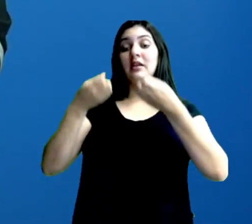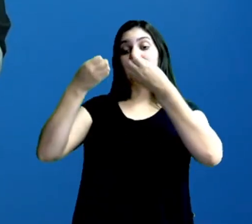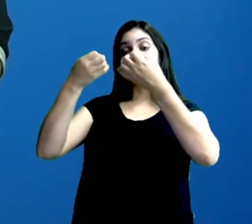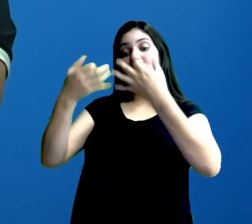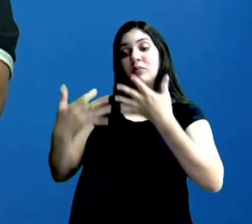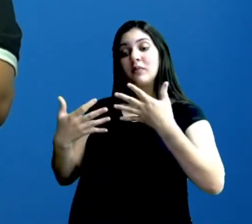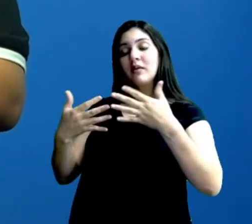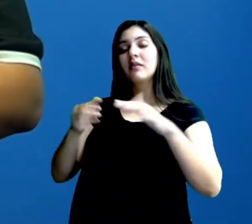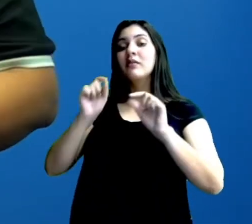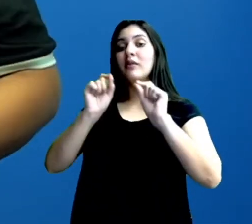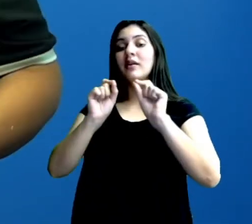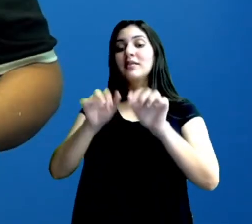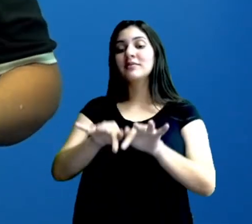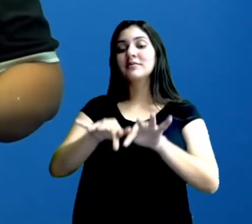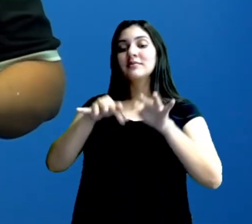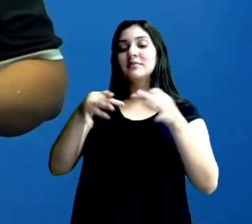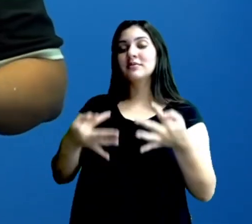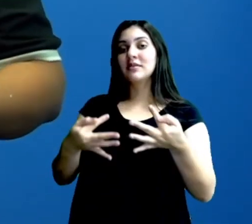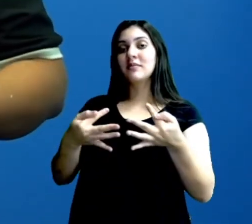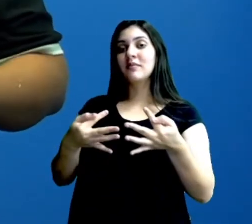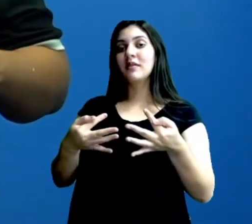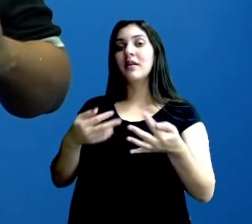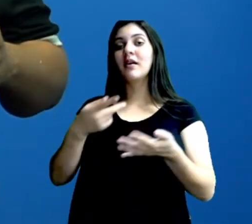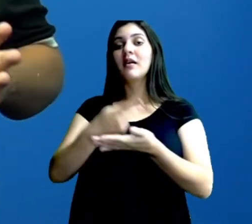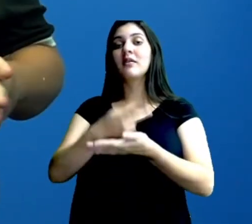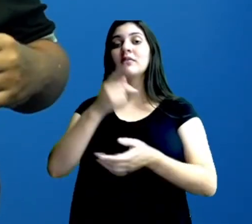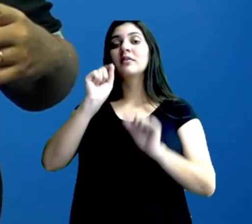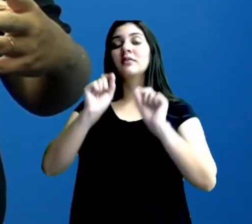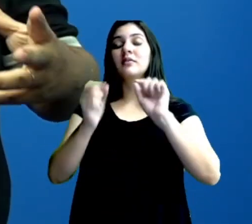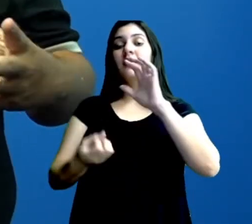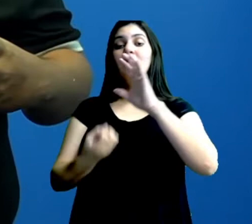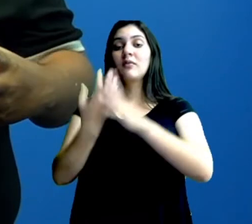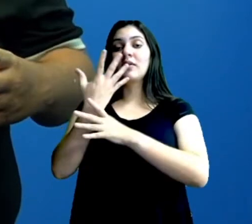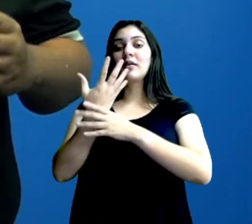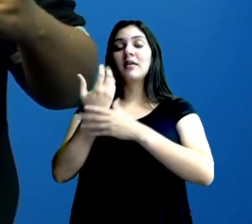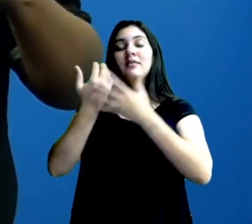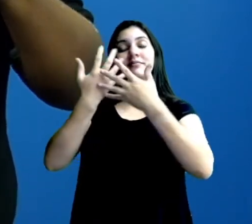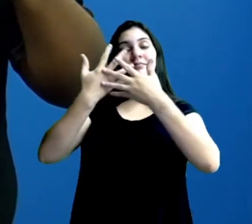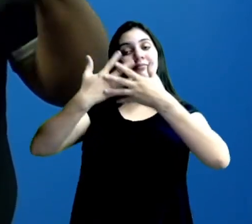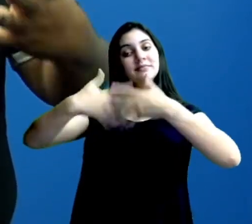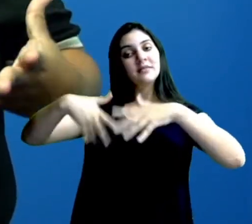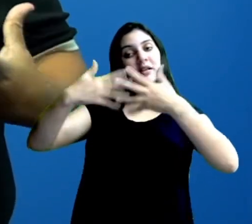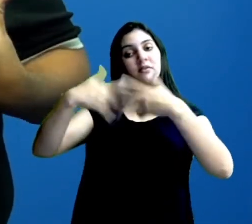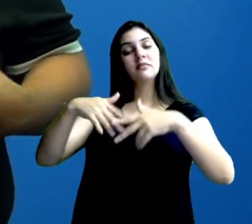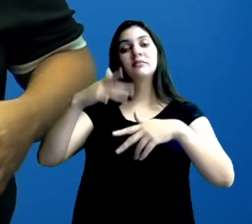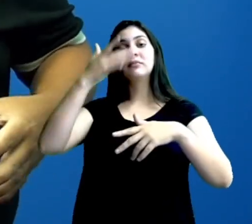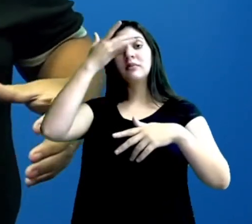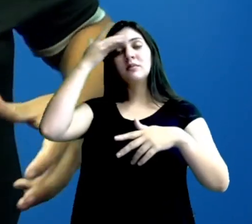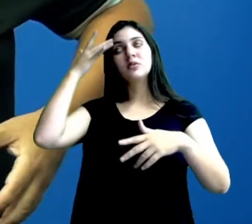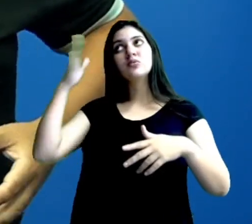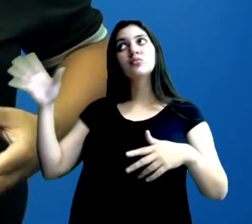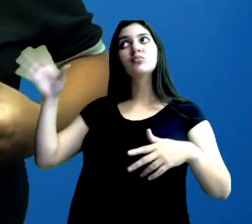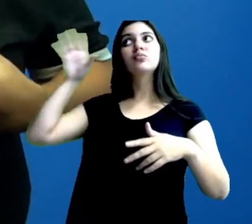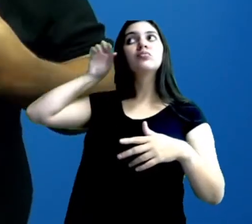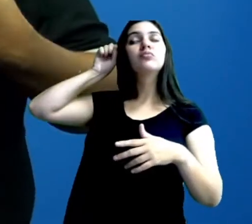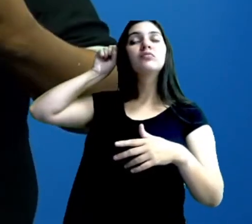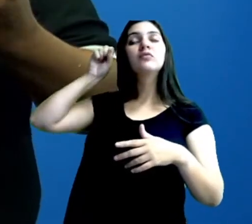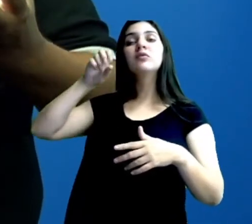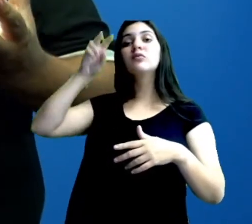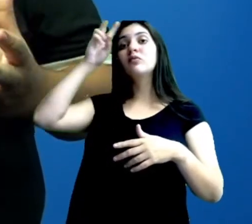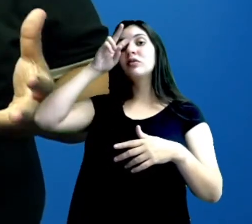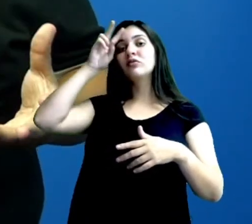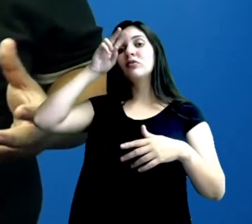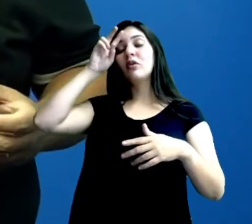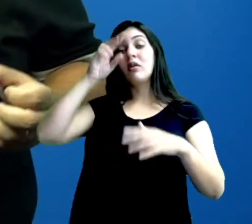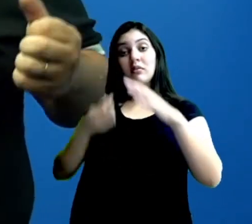forma simples, resultado de uma criação espontânea, né? Alguém ouviu uma história e ele mesmo criou